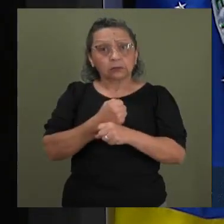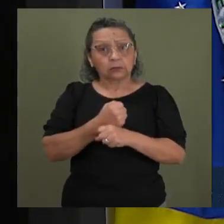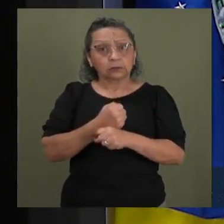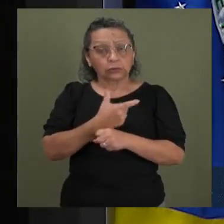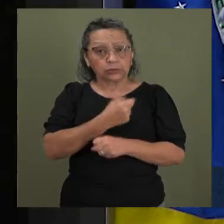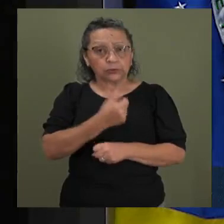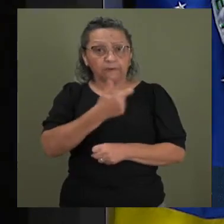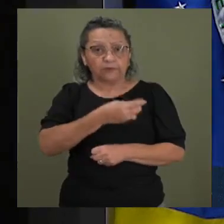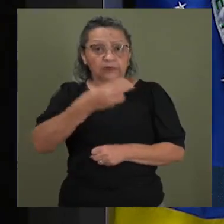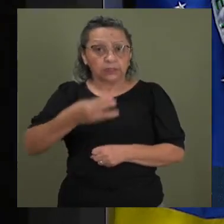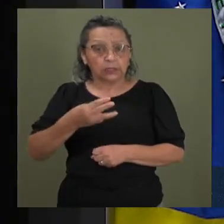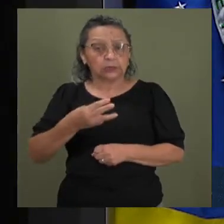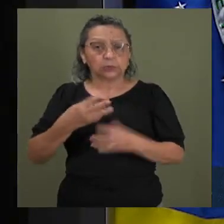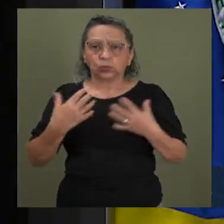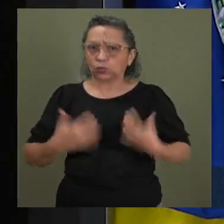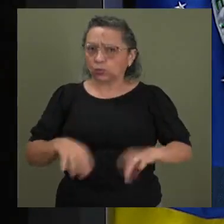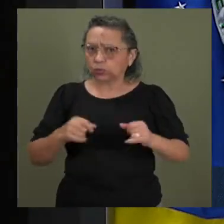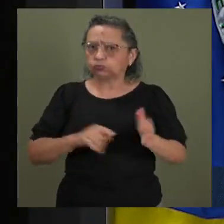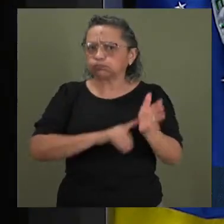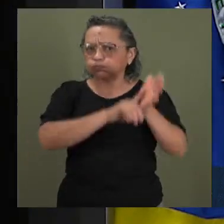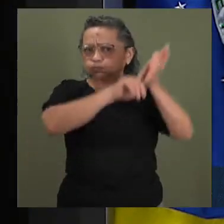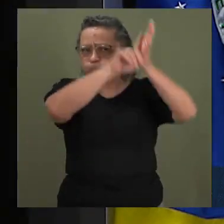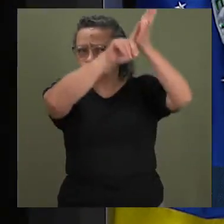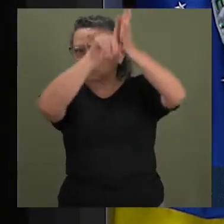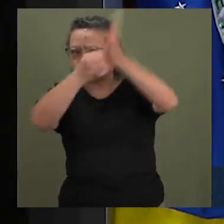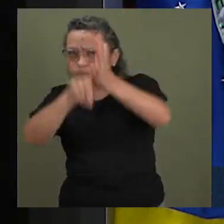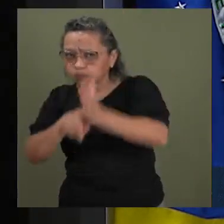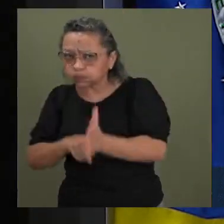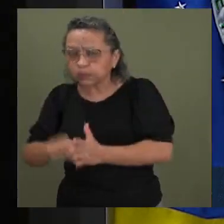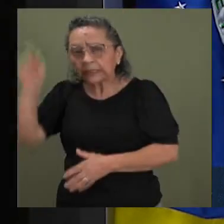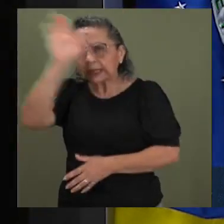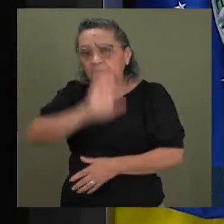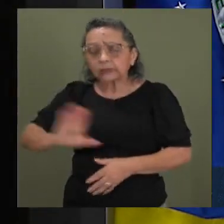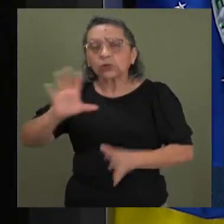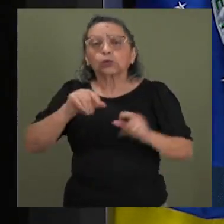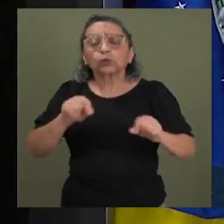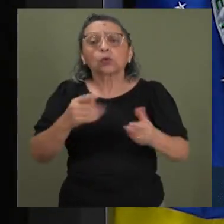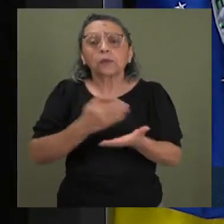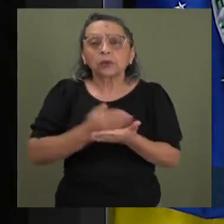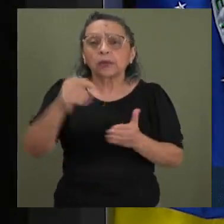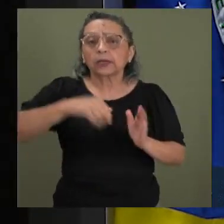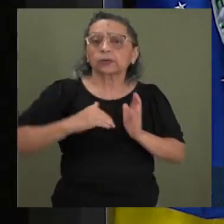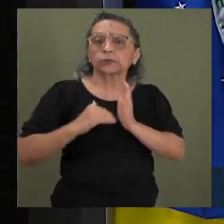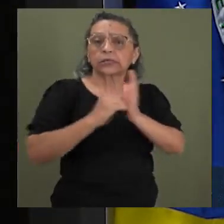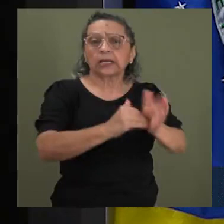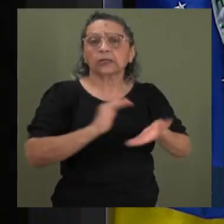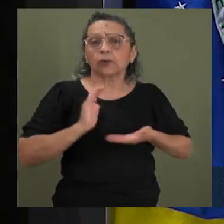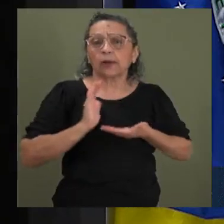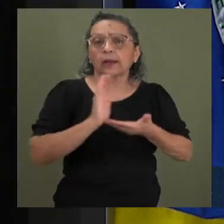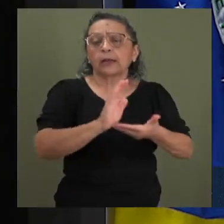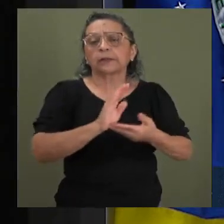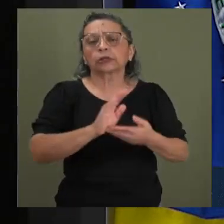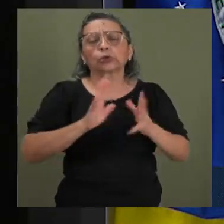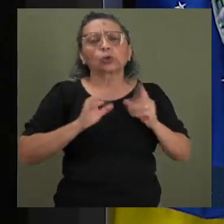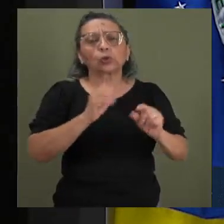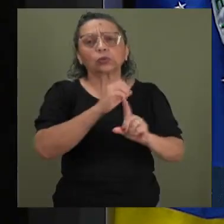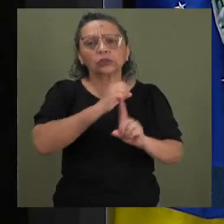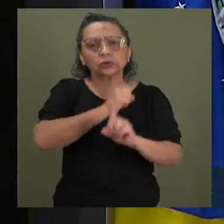nós tivemos, né, a partir desse Senado, da Câmara dos Deputados, a sociedade se